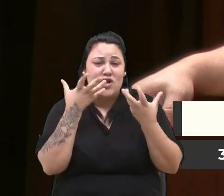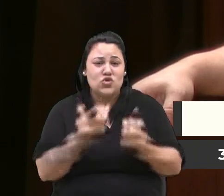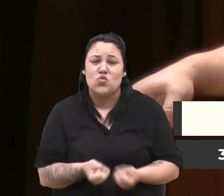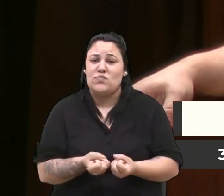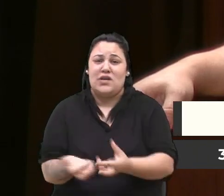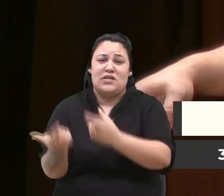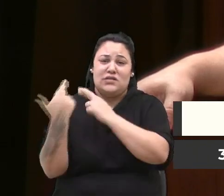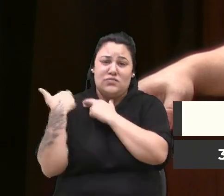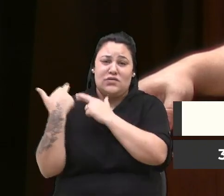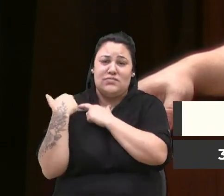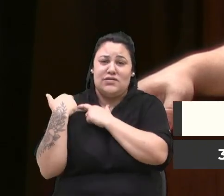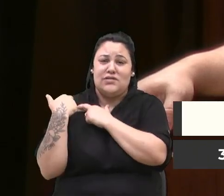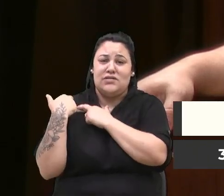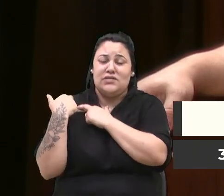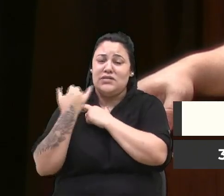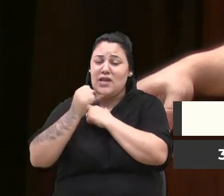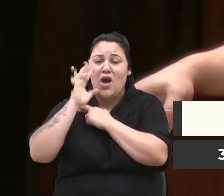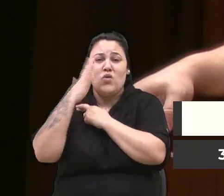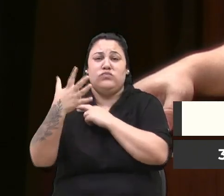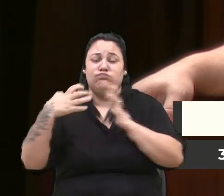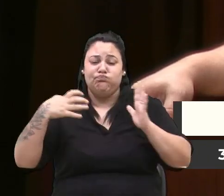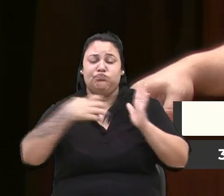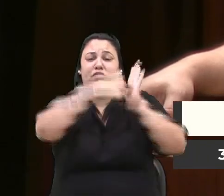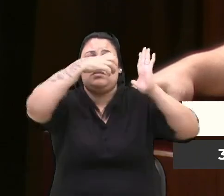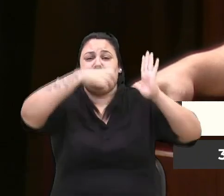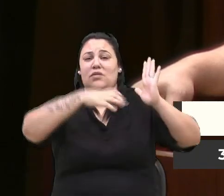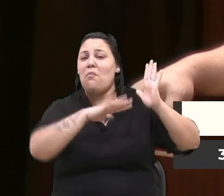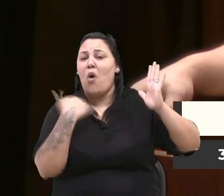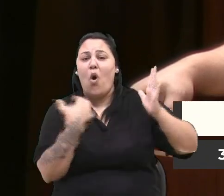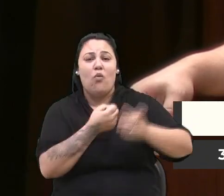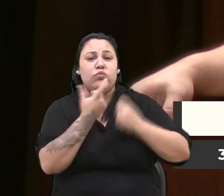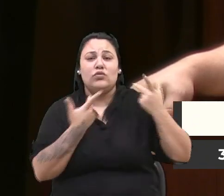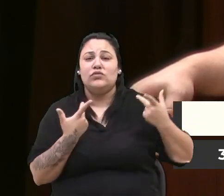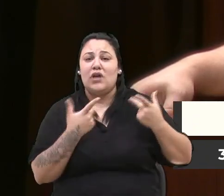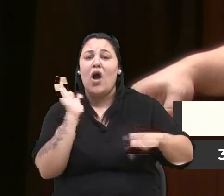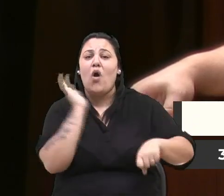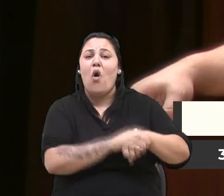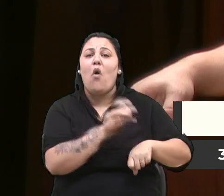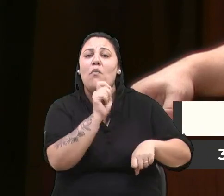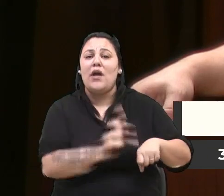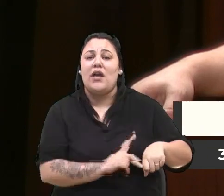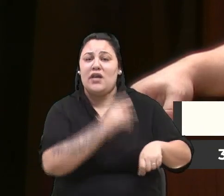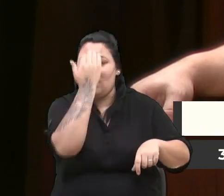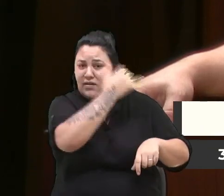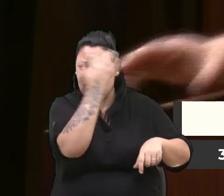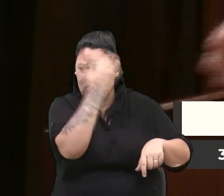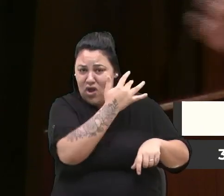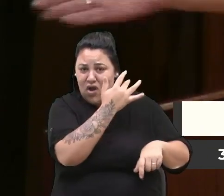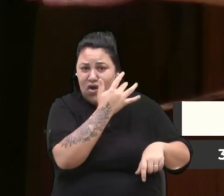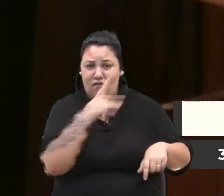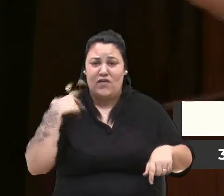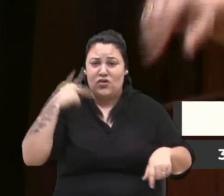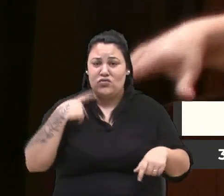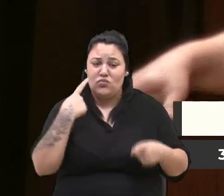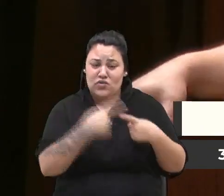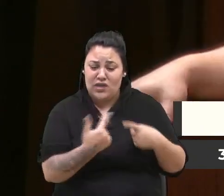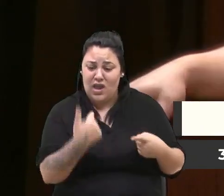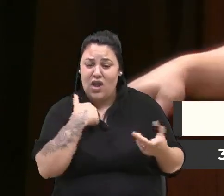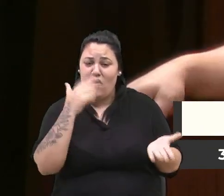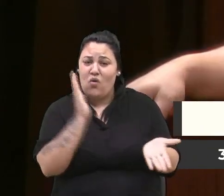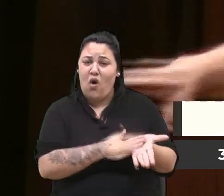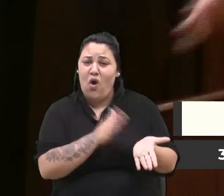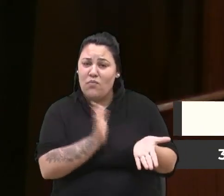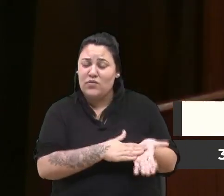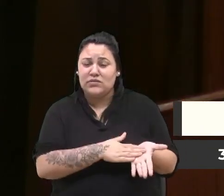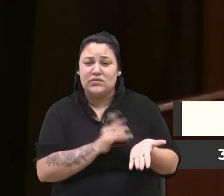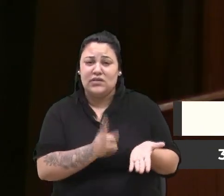responsabilidade. Se acontecer uma tragédia, vai ficar o quê? O prefeito? Os vereadores? Porque eu sou cobrado a todo momento. E